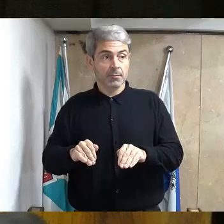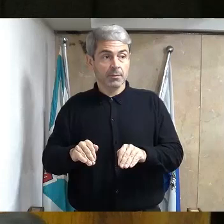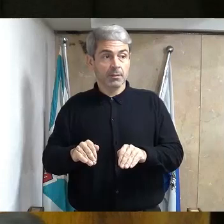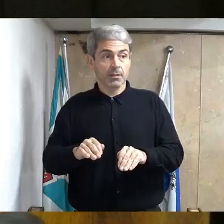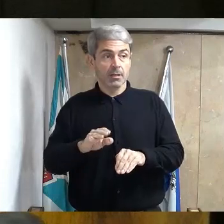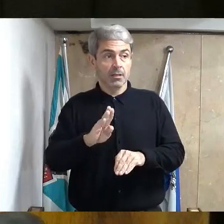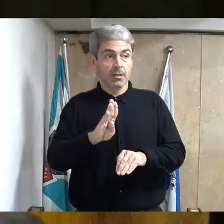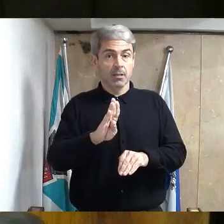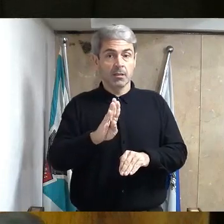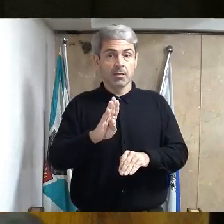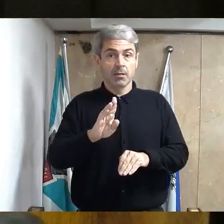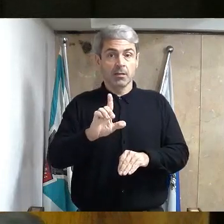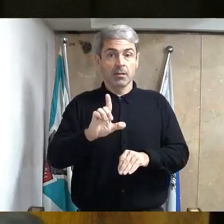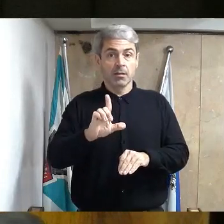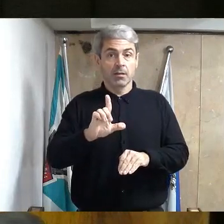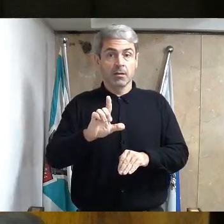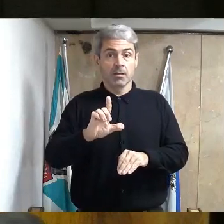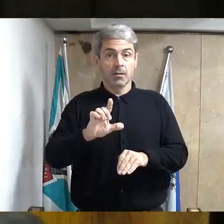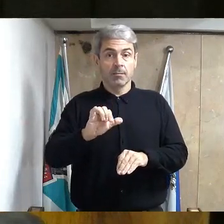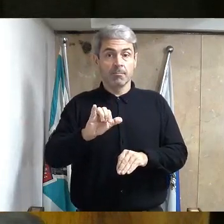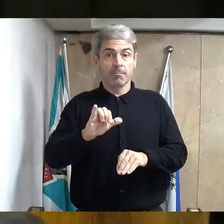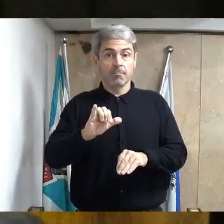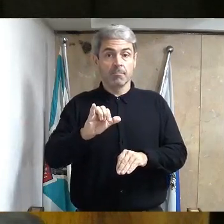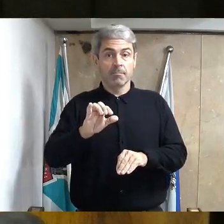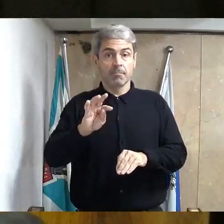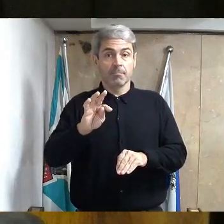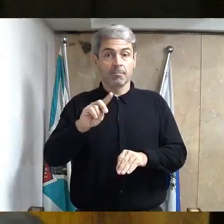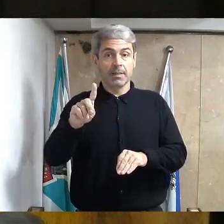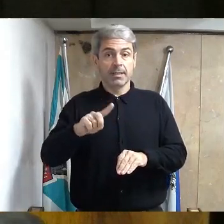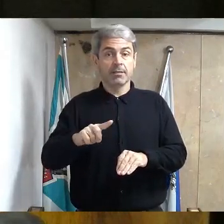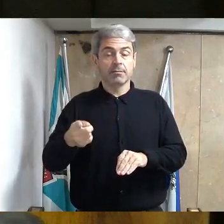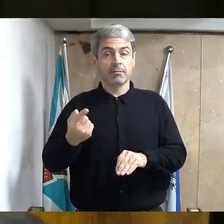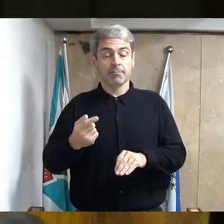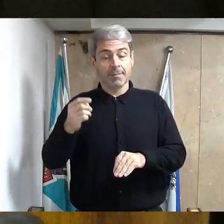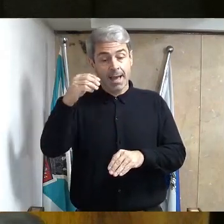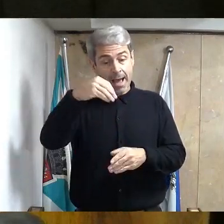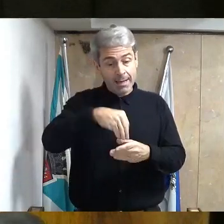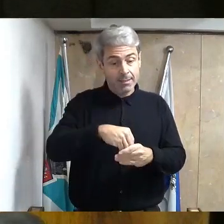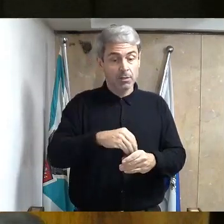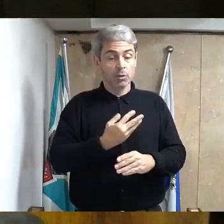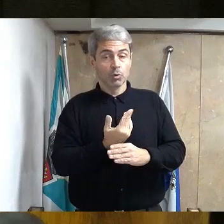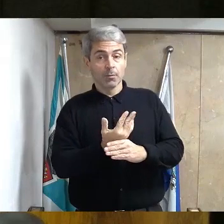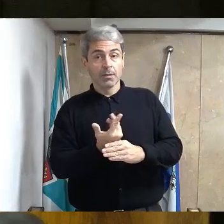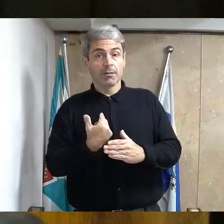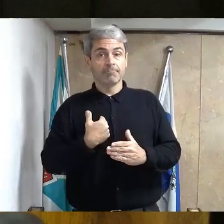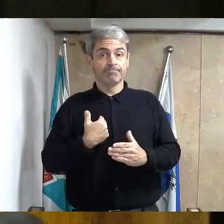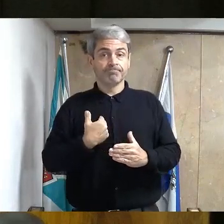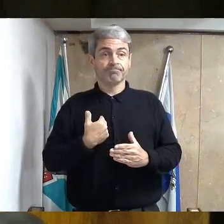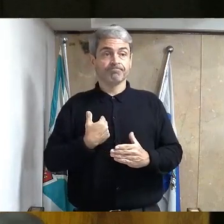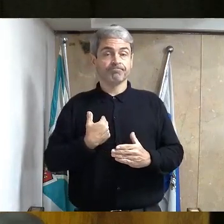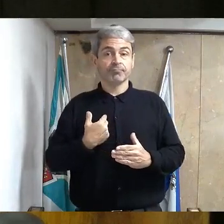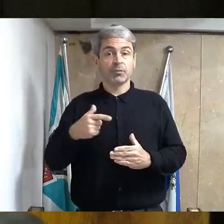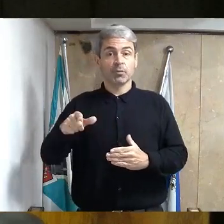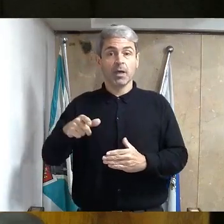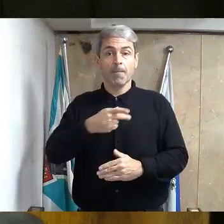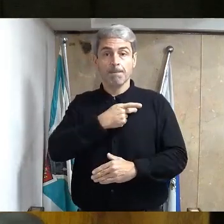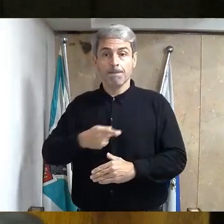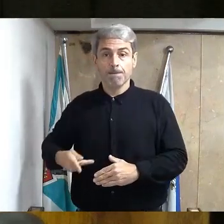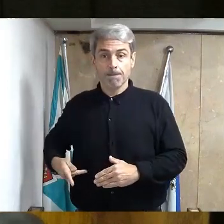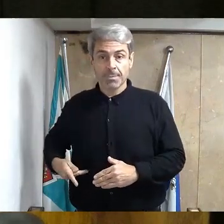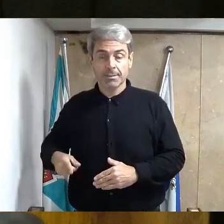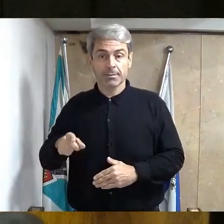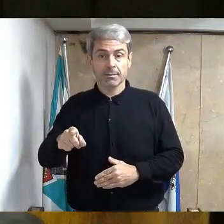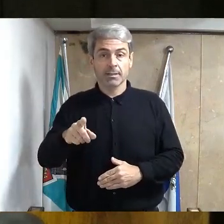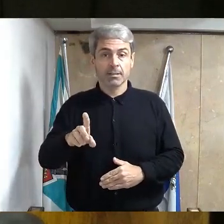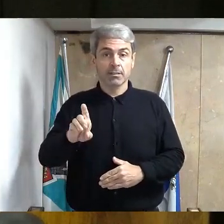das blitz do Detran com caminhão reboque dentro do nosso município. Batemos um papo muito bom na presidência do Detran, a qual